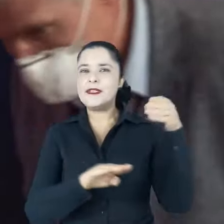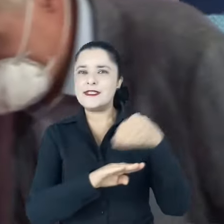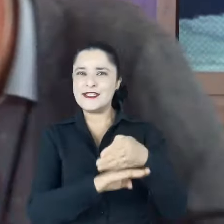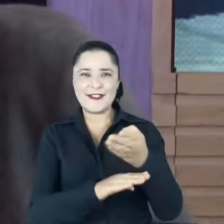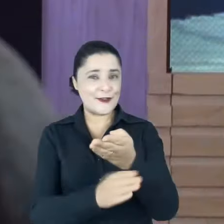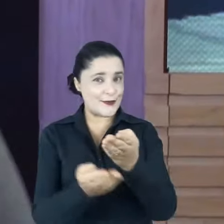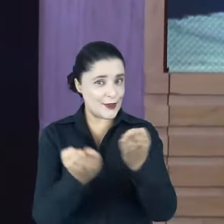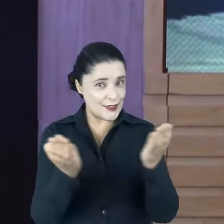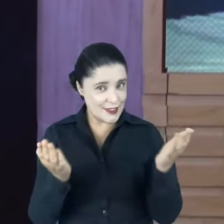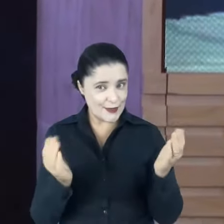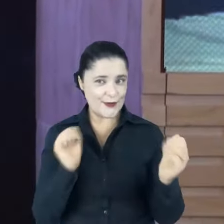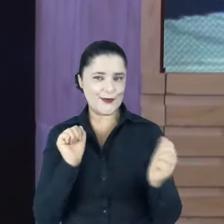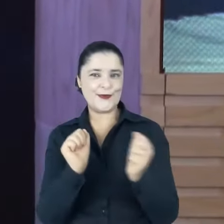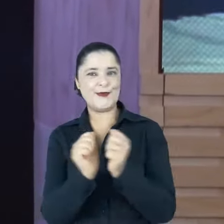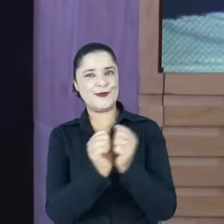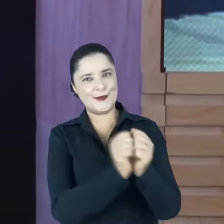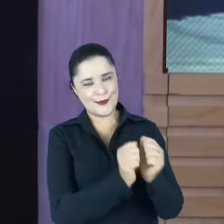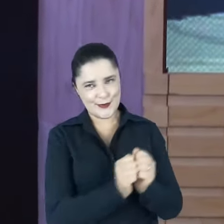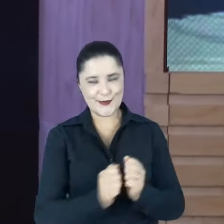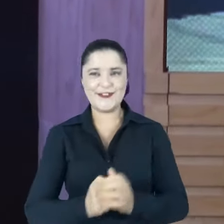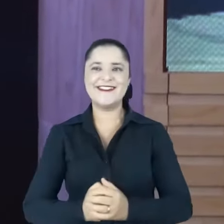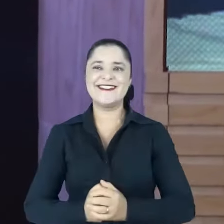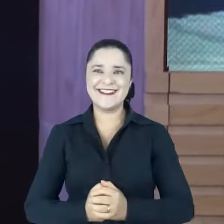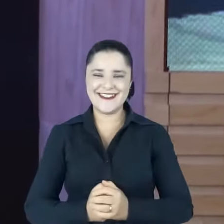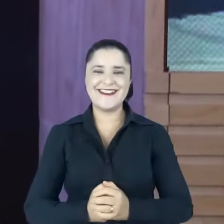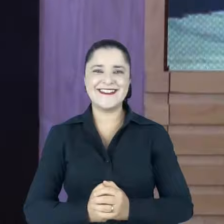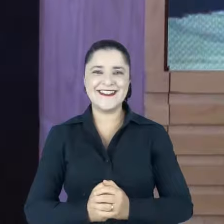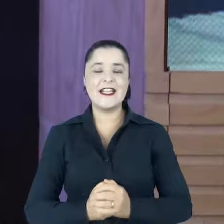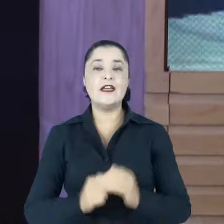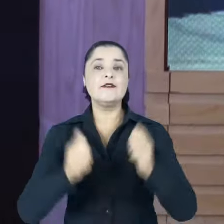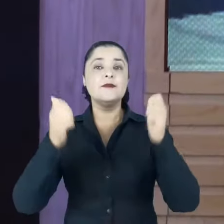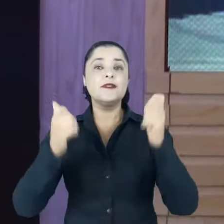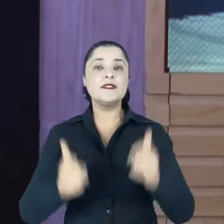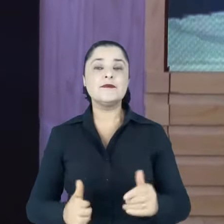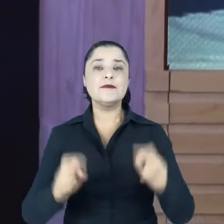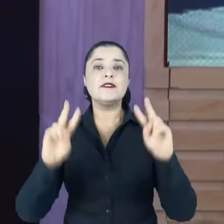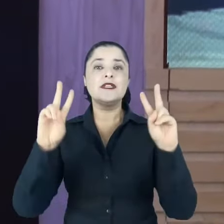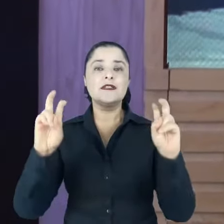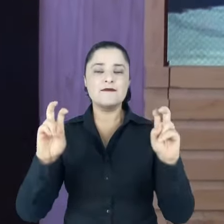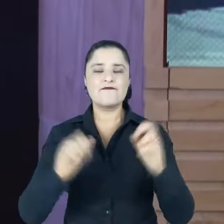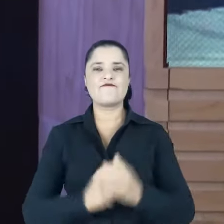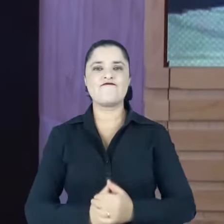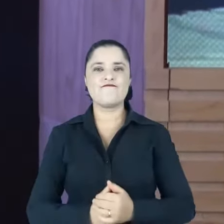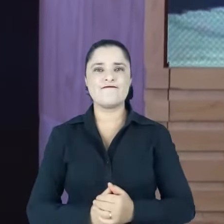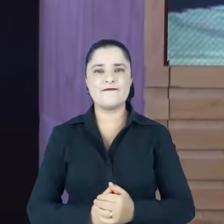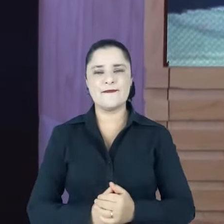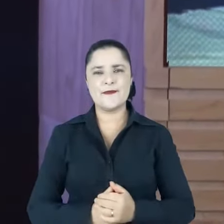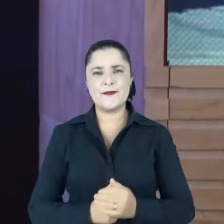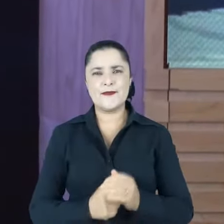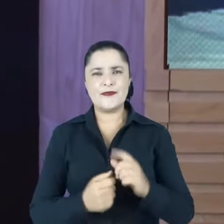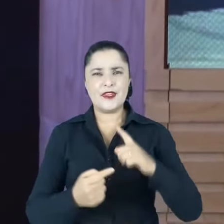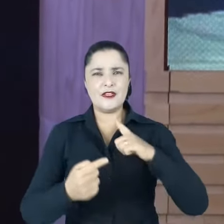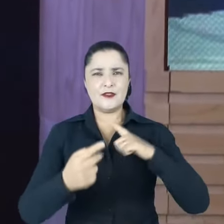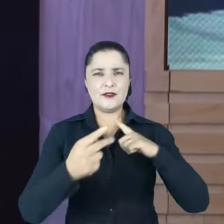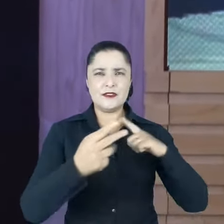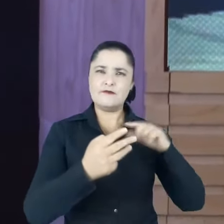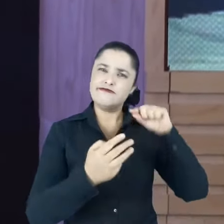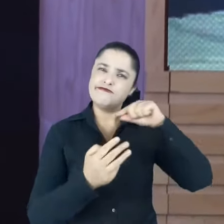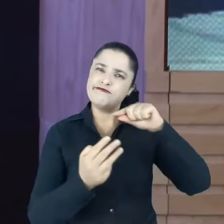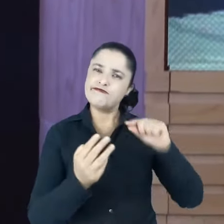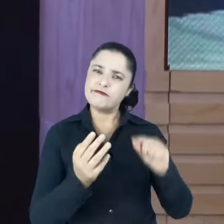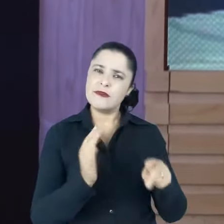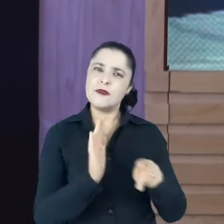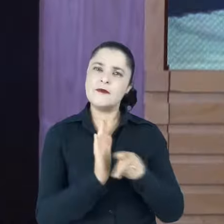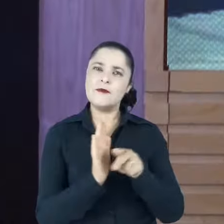conosco. Então, vamos falar um pouquinho, né? Vejam que interessante que temos aqui na nossa mesa redonda,